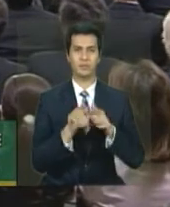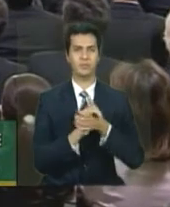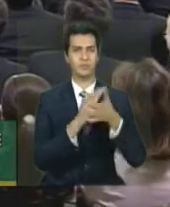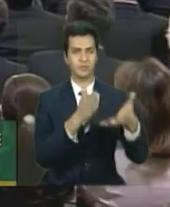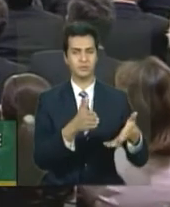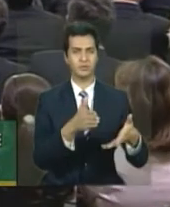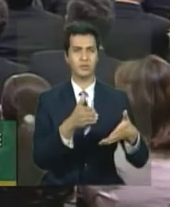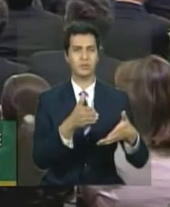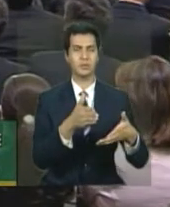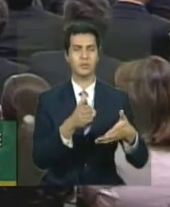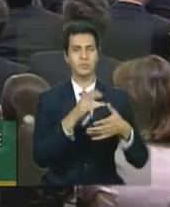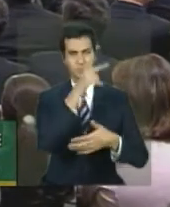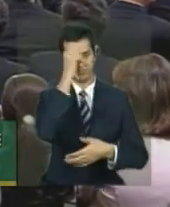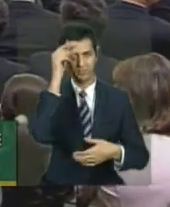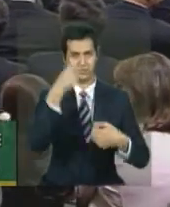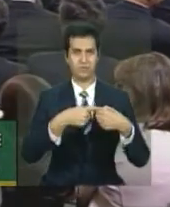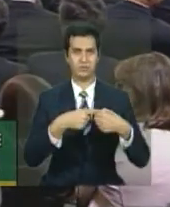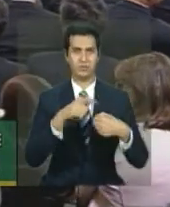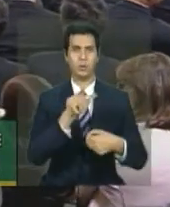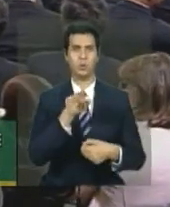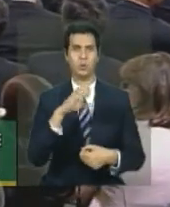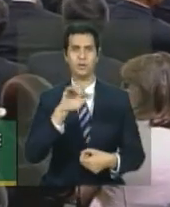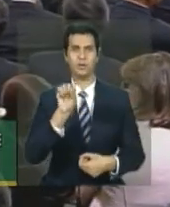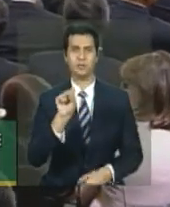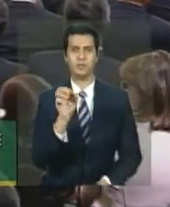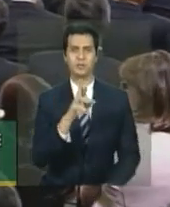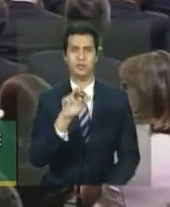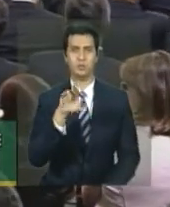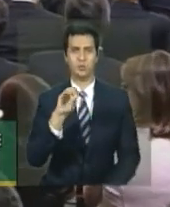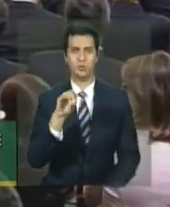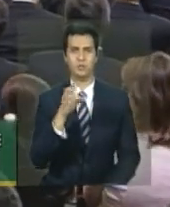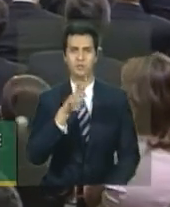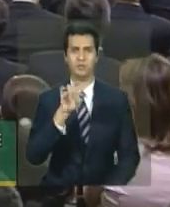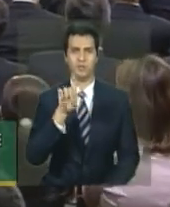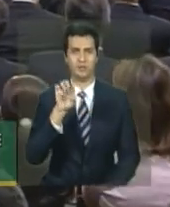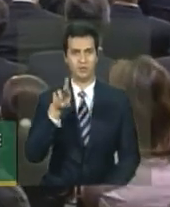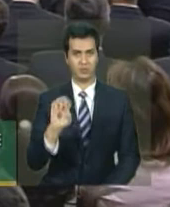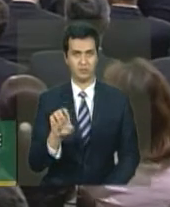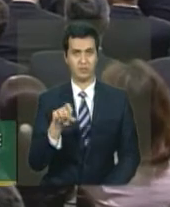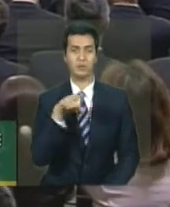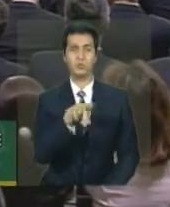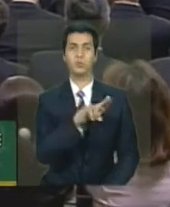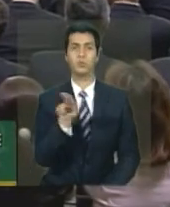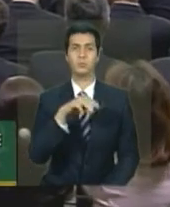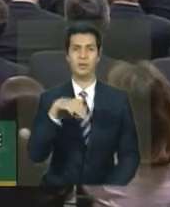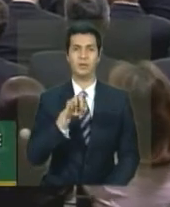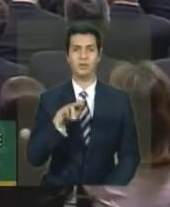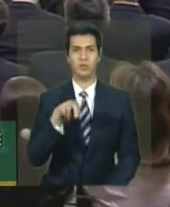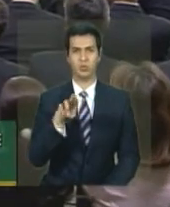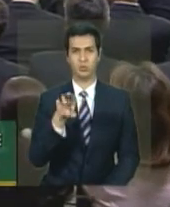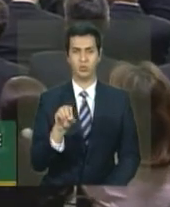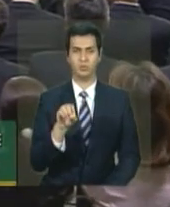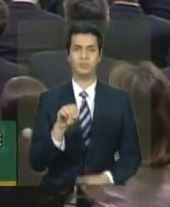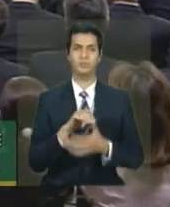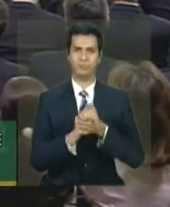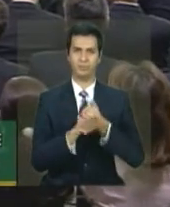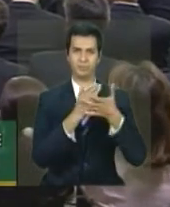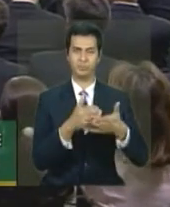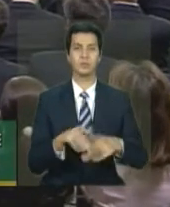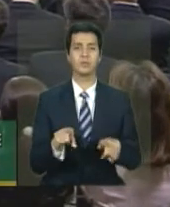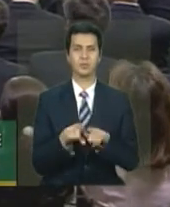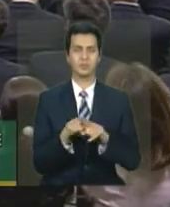Verde, senhor Marino José França. Em nome dos dois, eu estou cumprimentando aqui